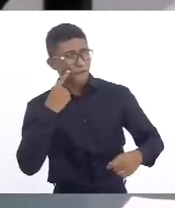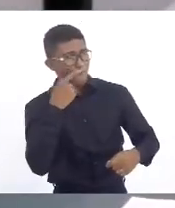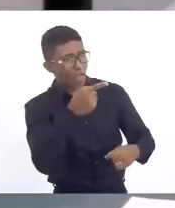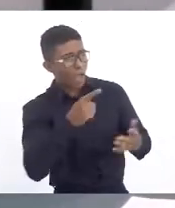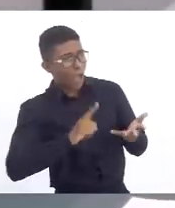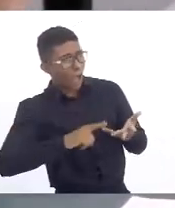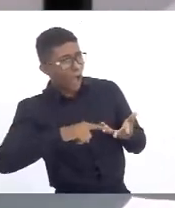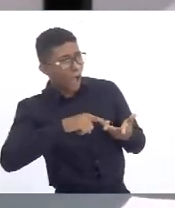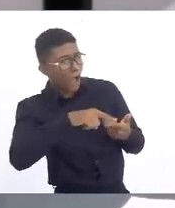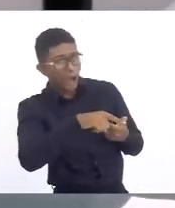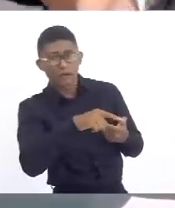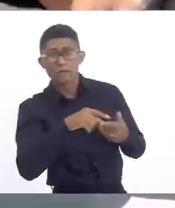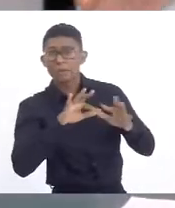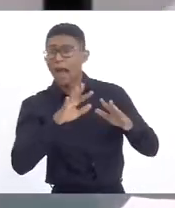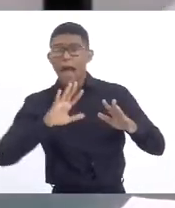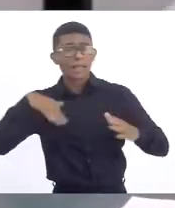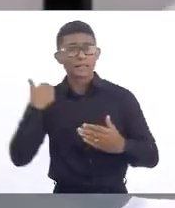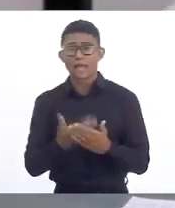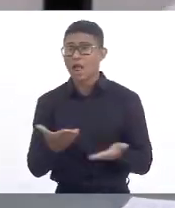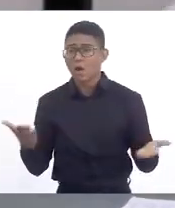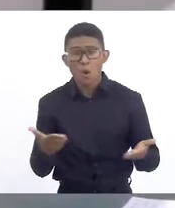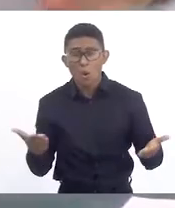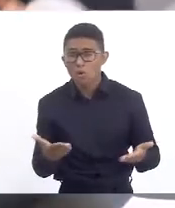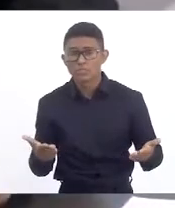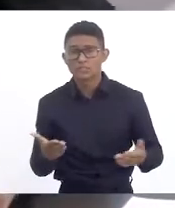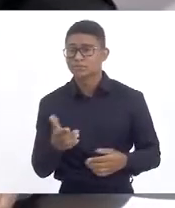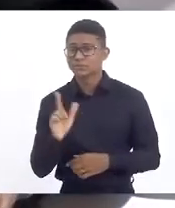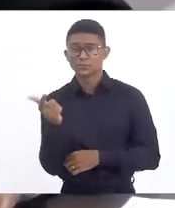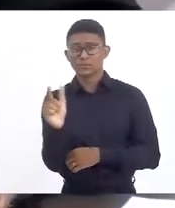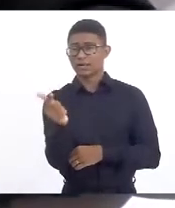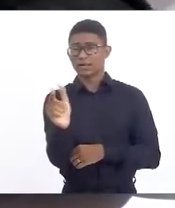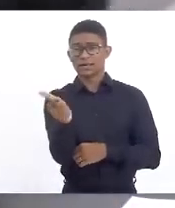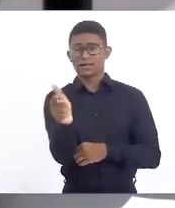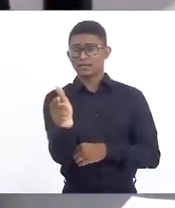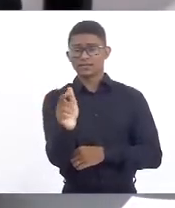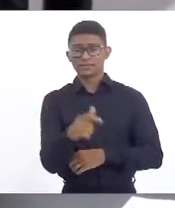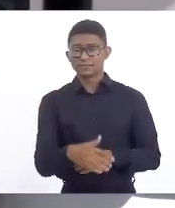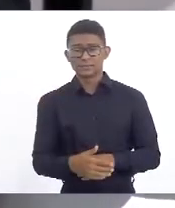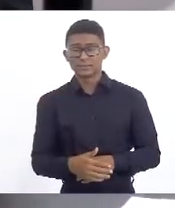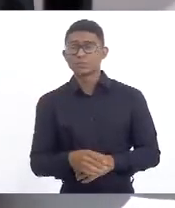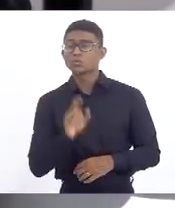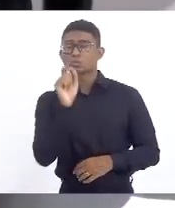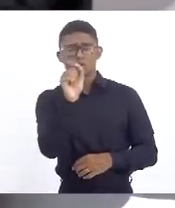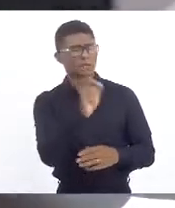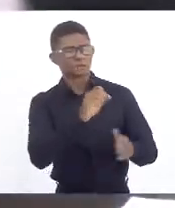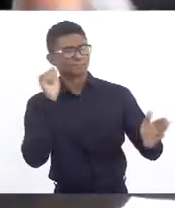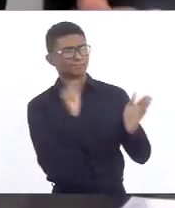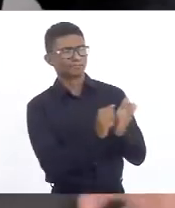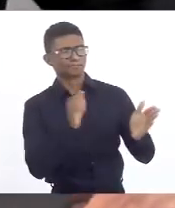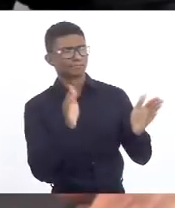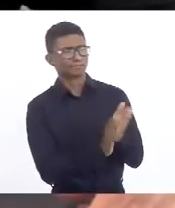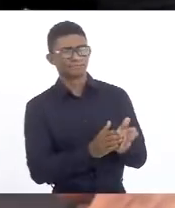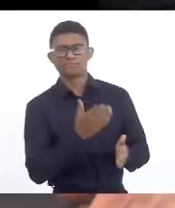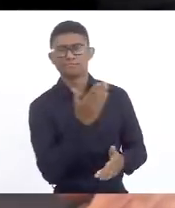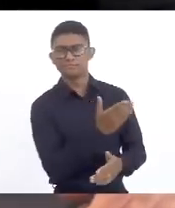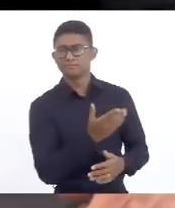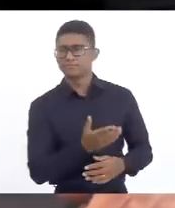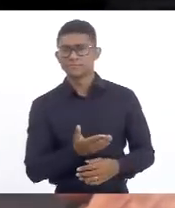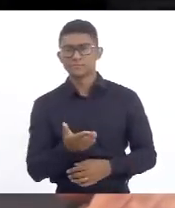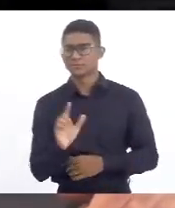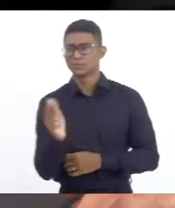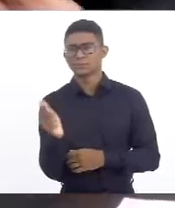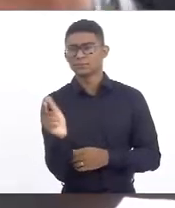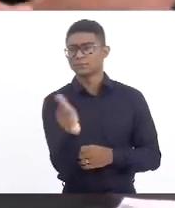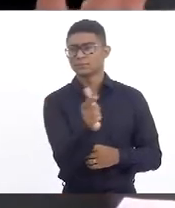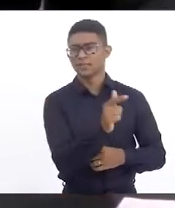uma definição justa e correta, doutora promotora, para punir o devedor quanto mais.